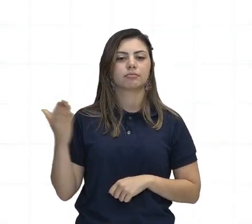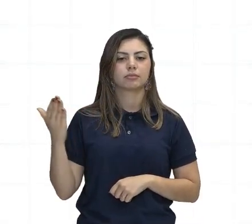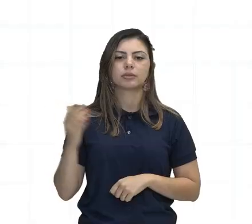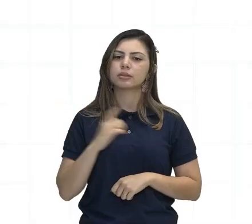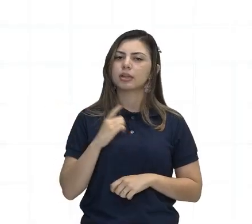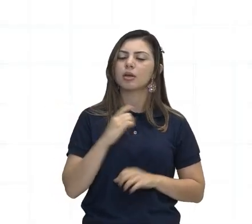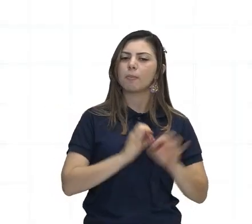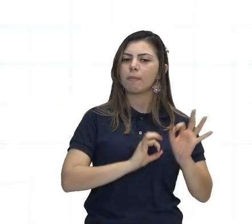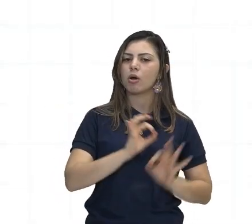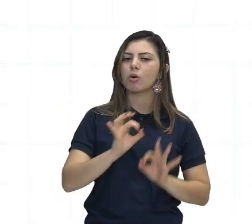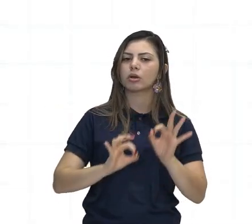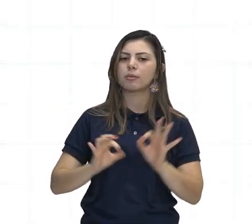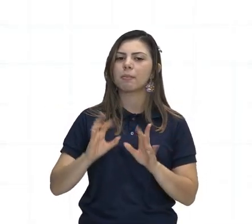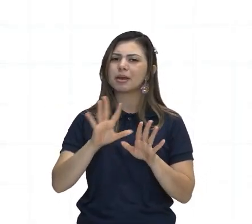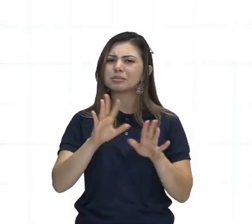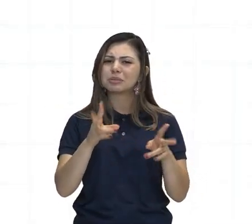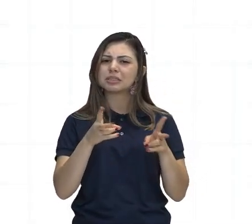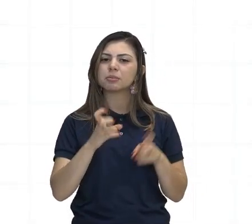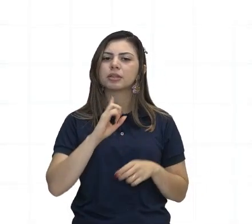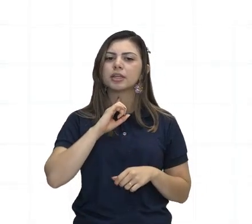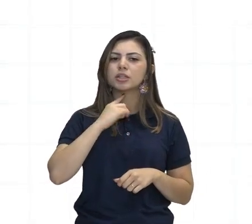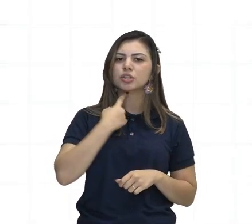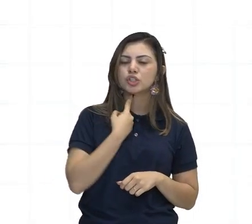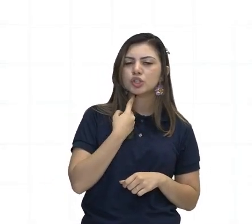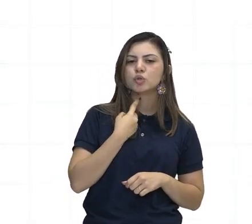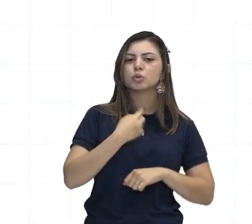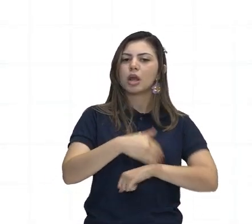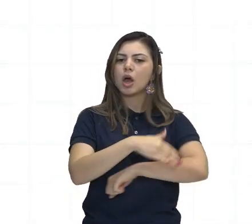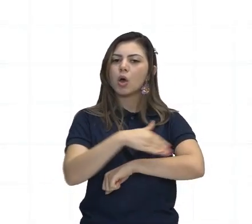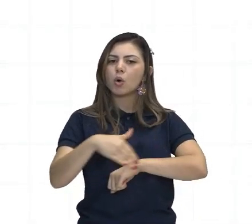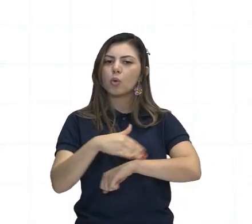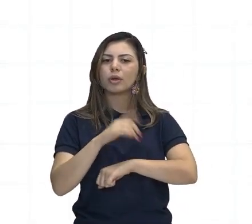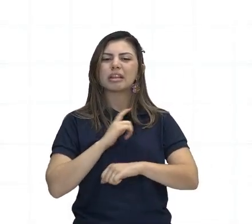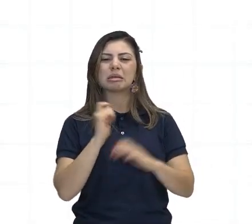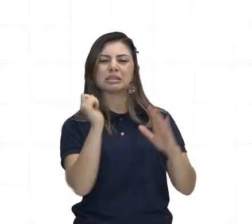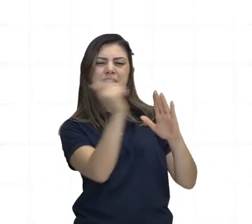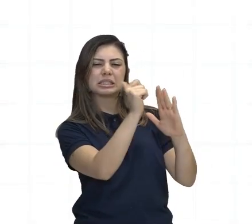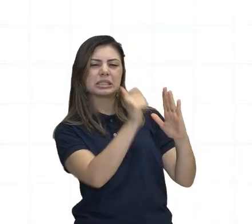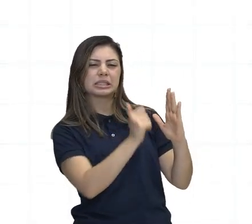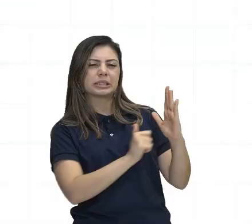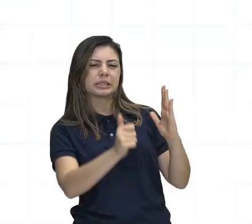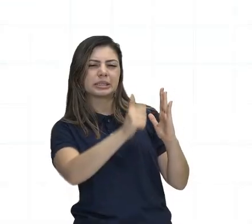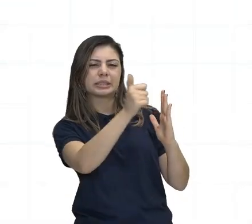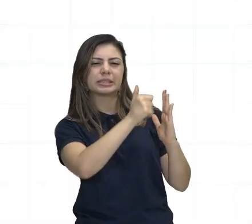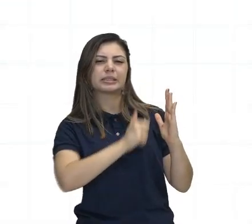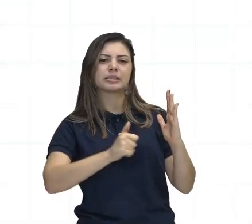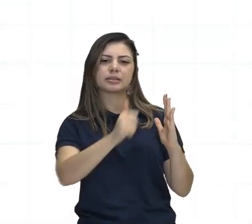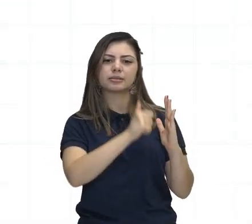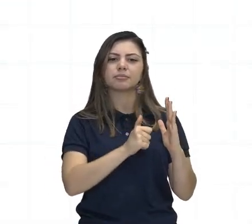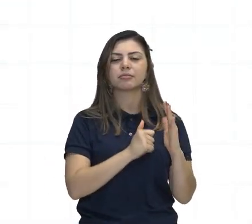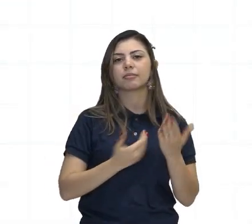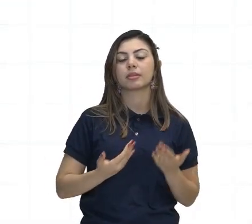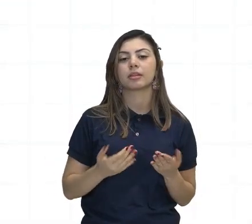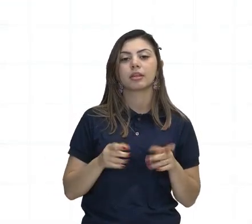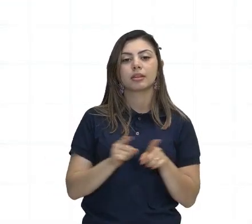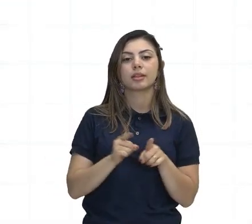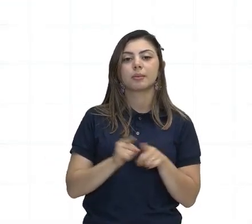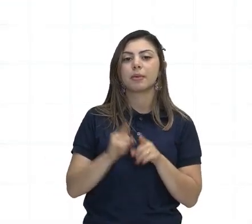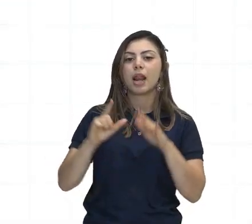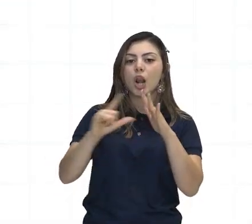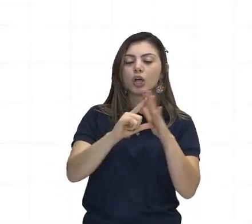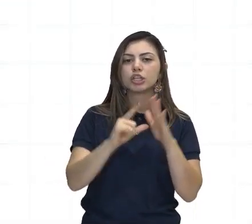organização, a gente consegue observar o lixo na rua, a gente consegue observar pichações, grafites, né? Nesse momento, as lojas